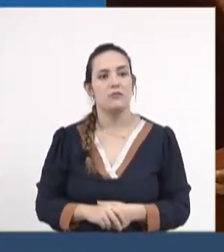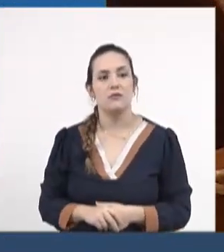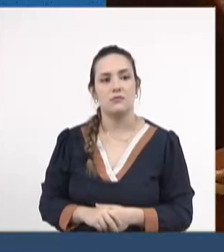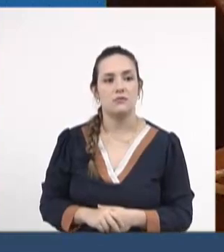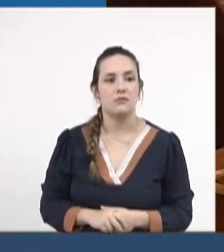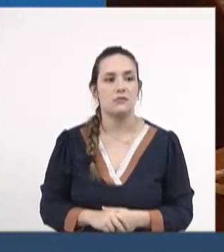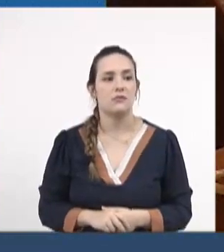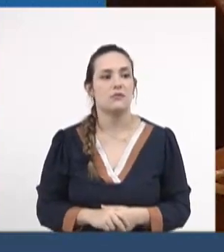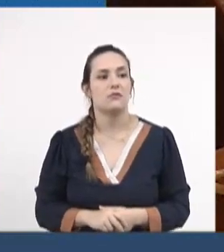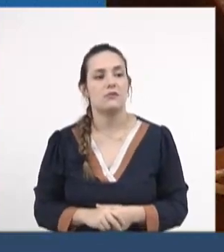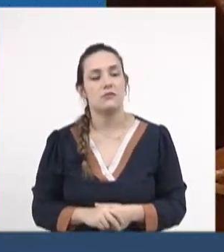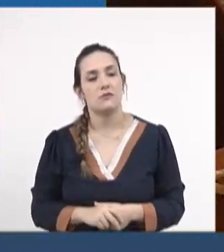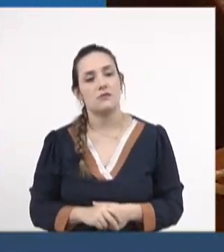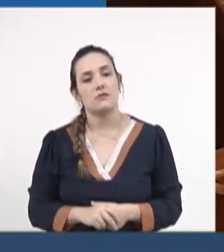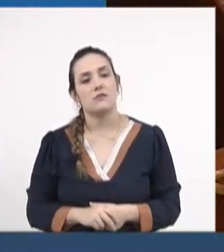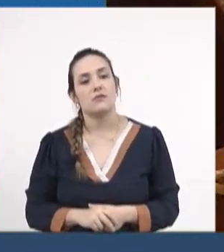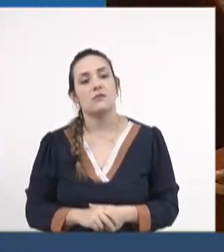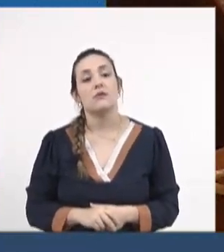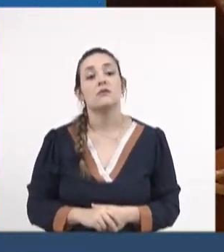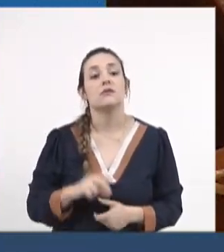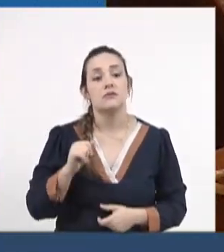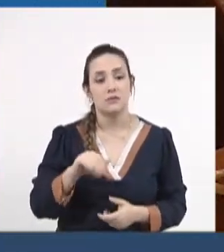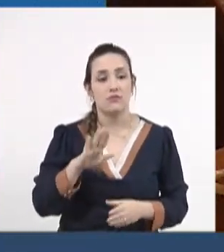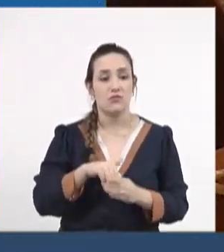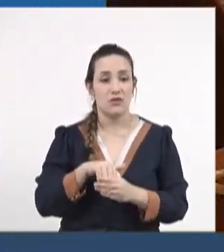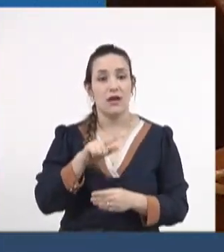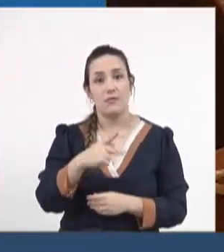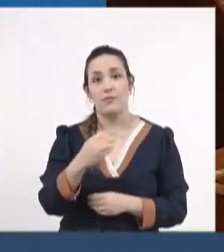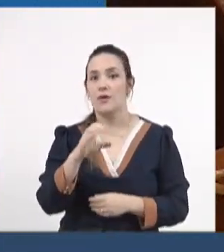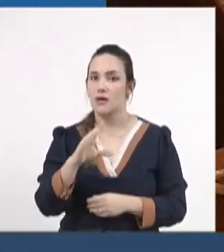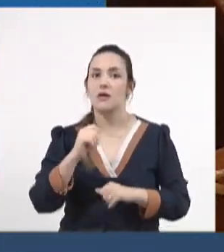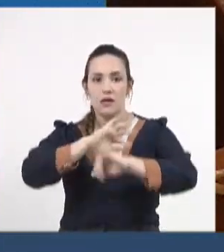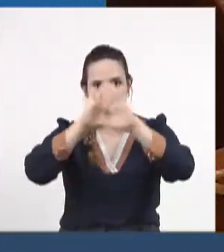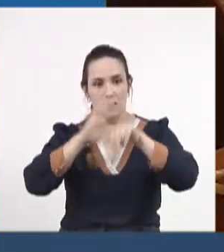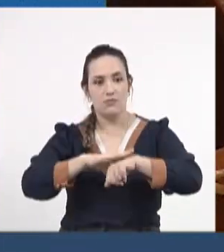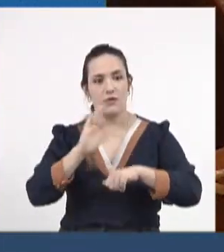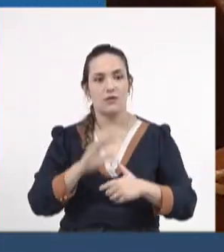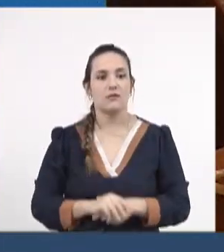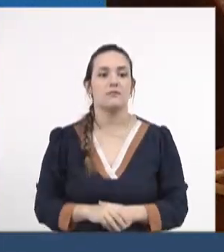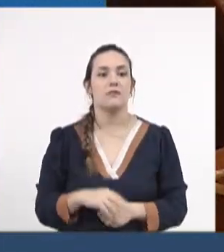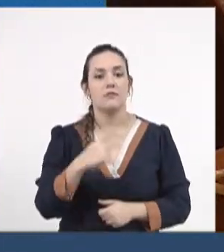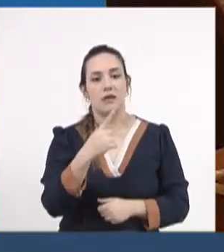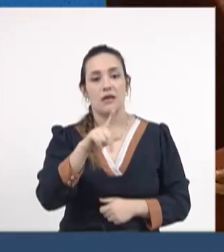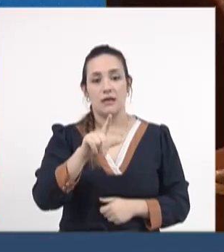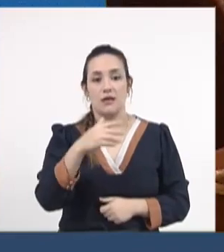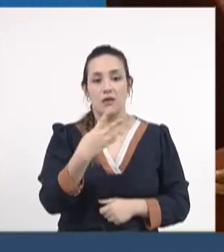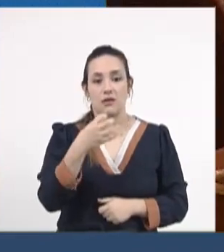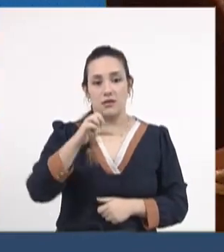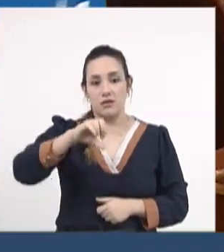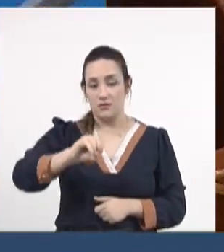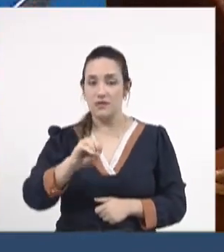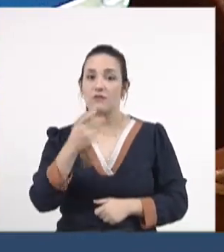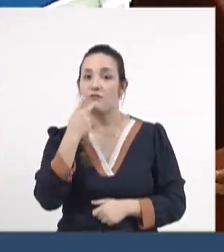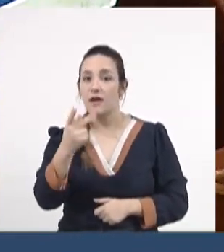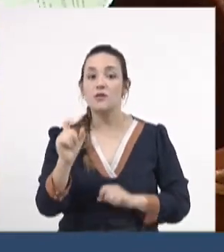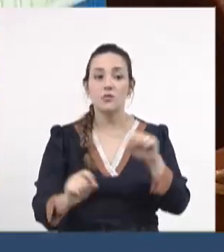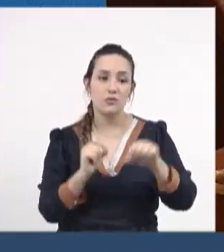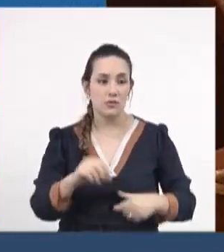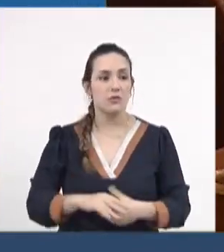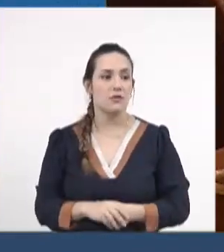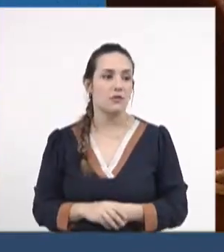Então, fica mais claro na lei se votar essa PEC. A PL 490, o que vai